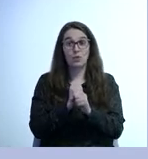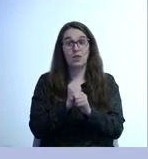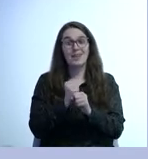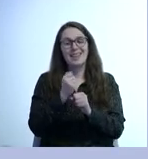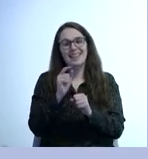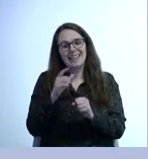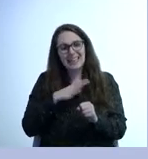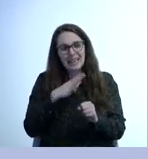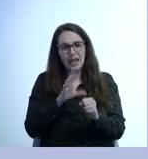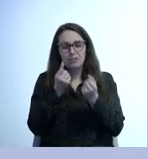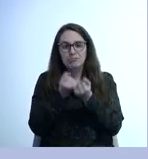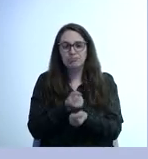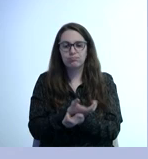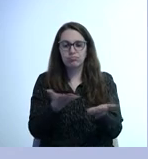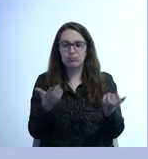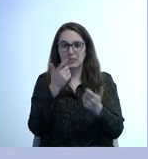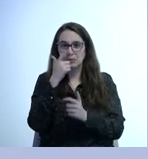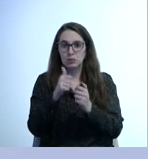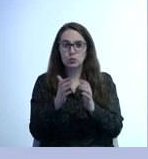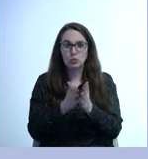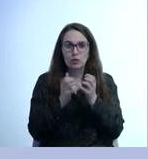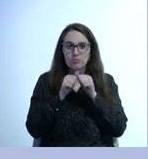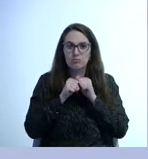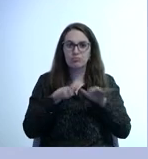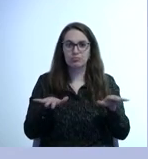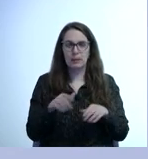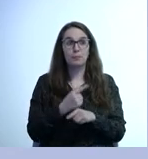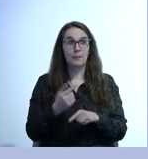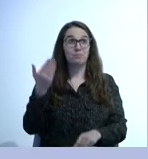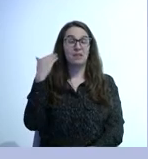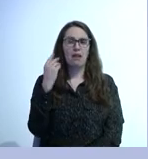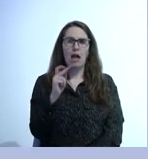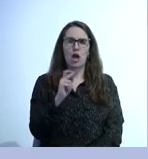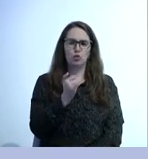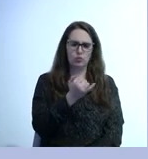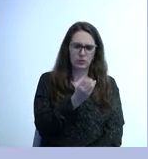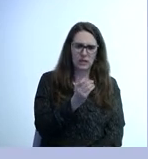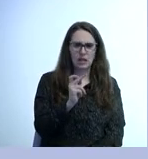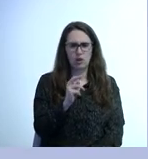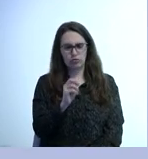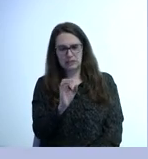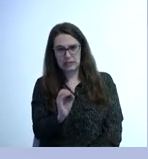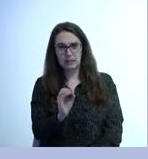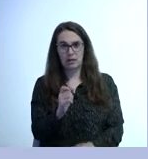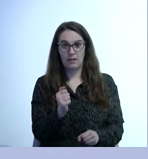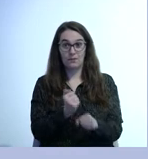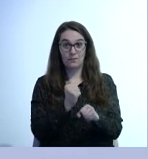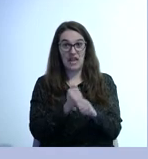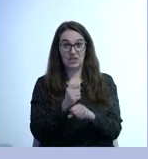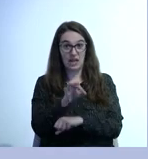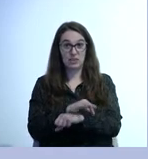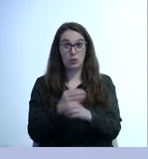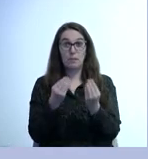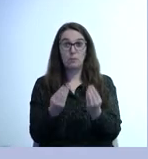a gente. Quer dizer, nos anos 20, 30, a grande arquitetura que se faz